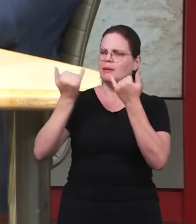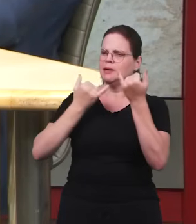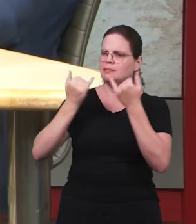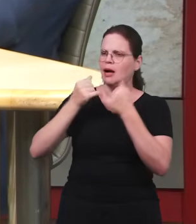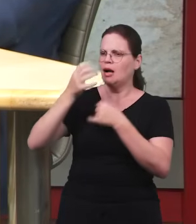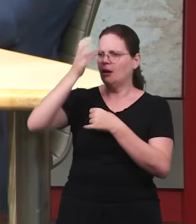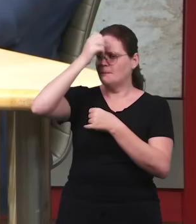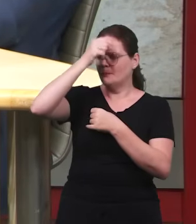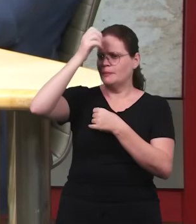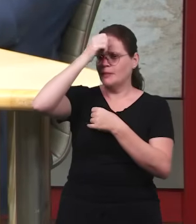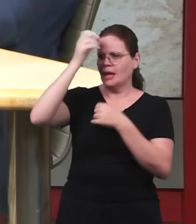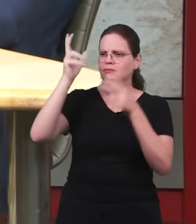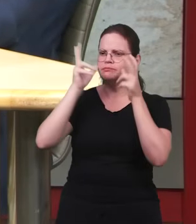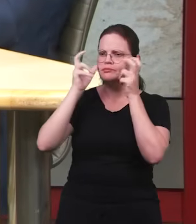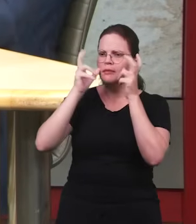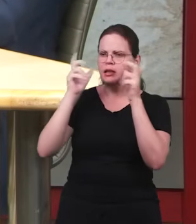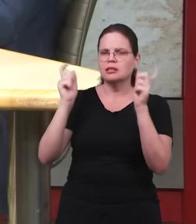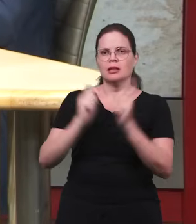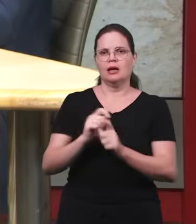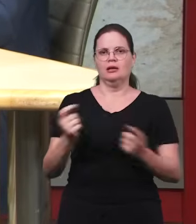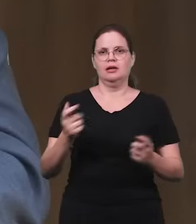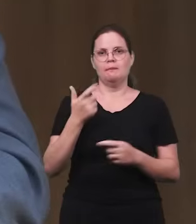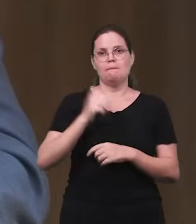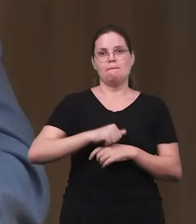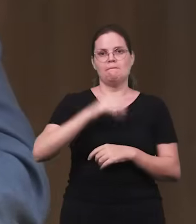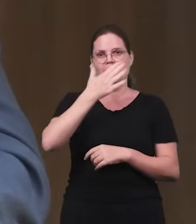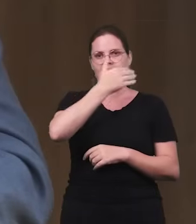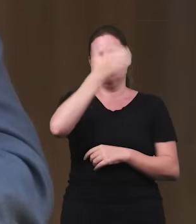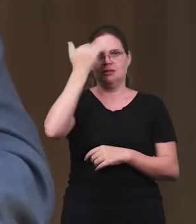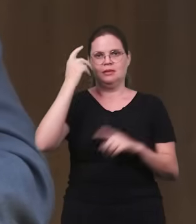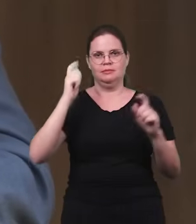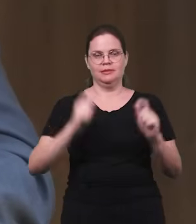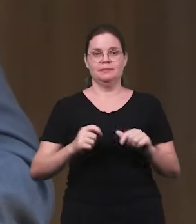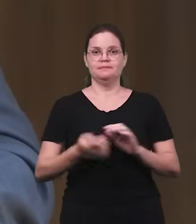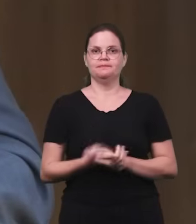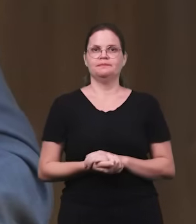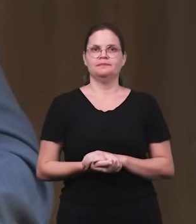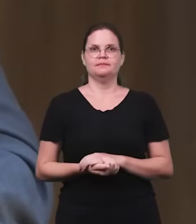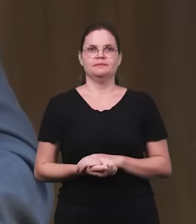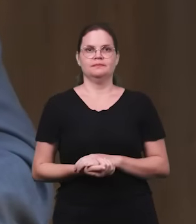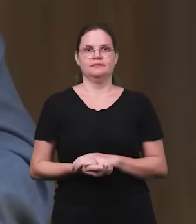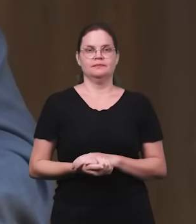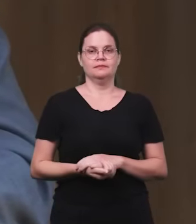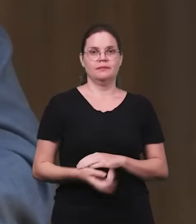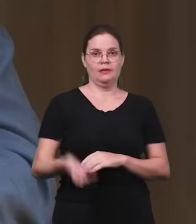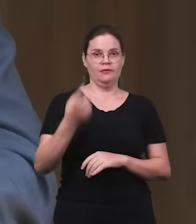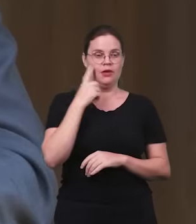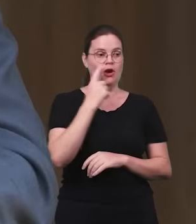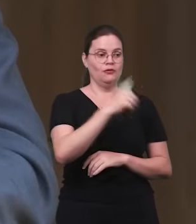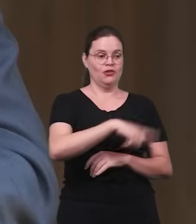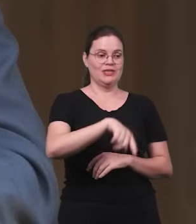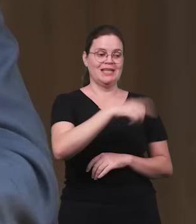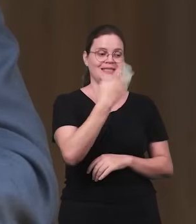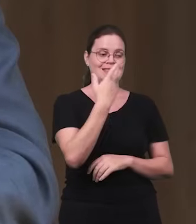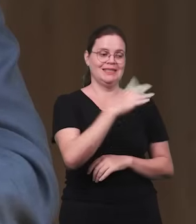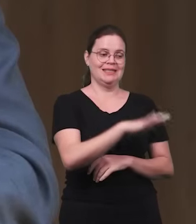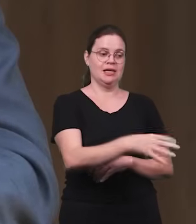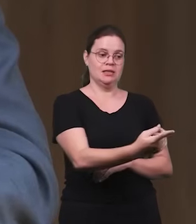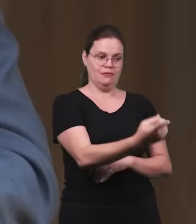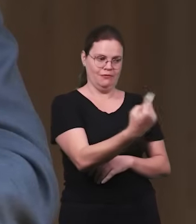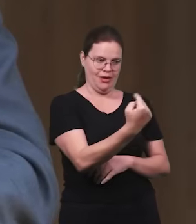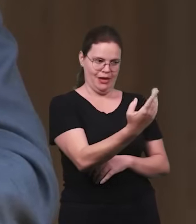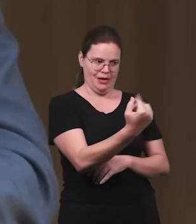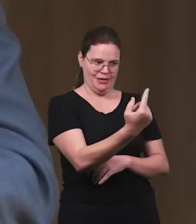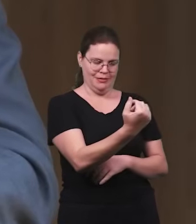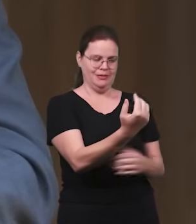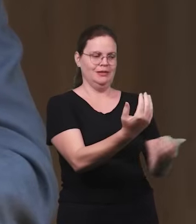aprende, né? A próxima expressão que ele usa aqui é: vinde meninos, ouvi e eu vos ensinarei. Então aqui é